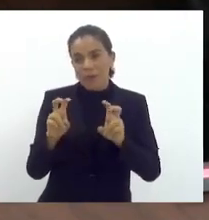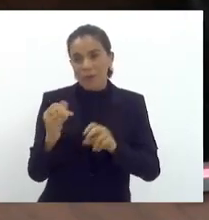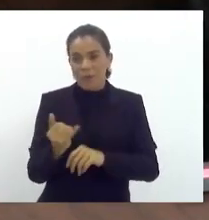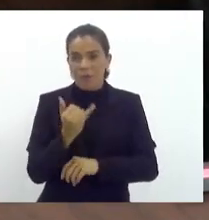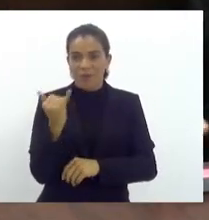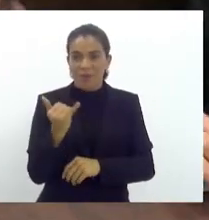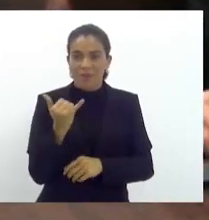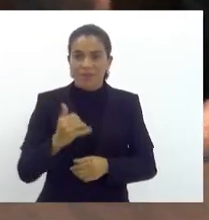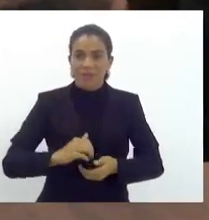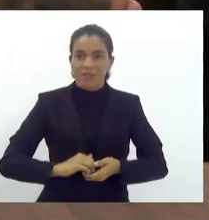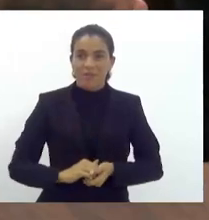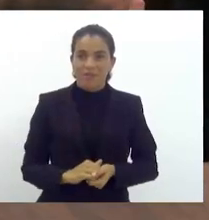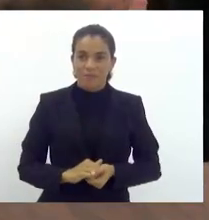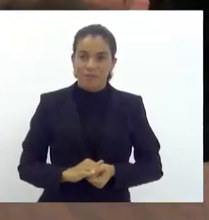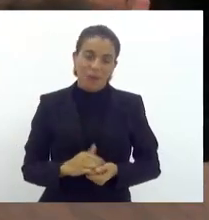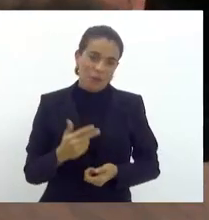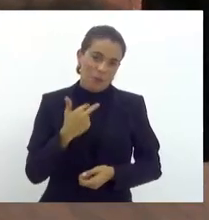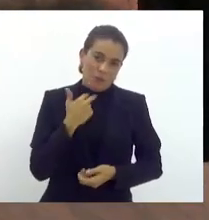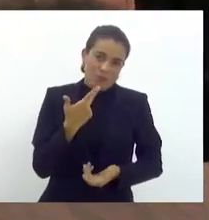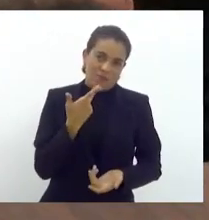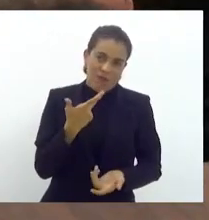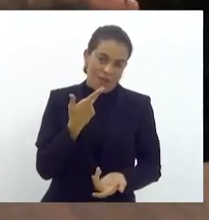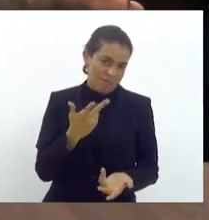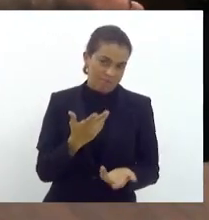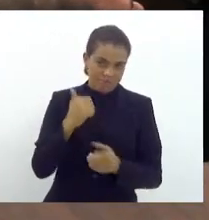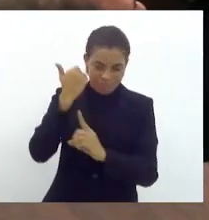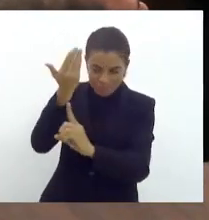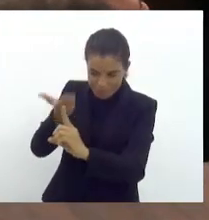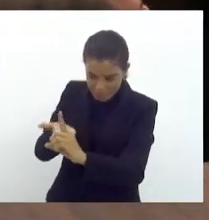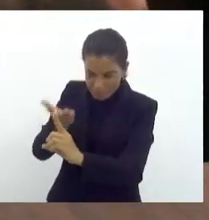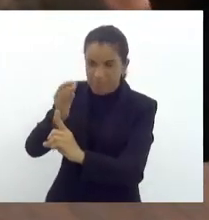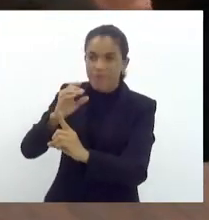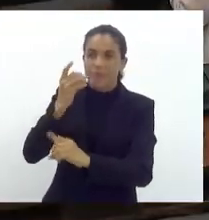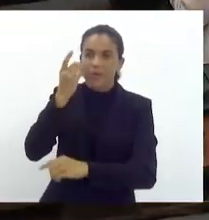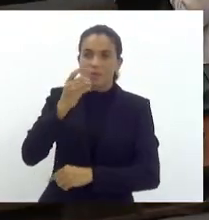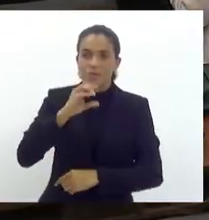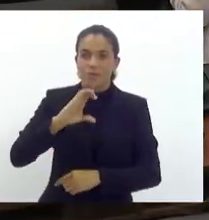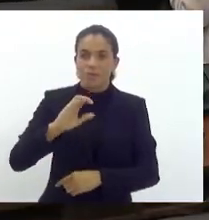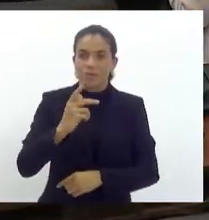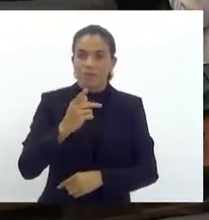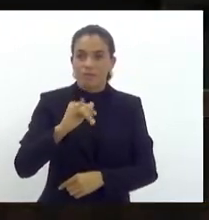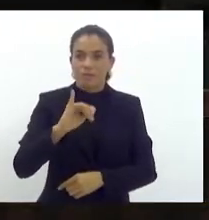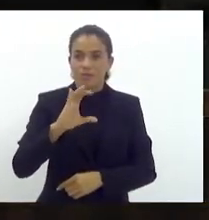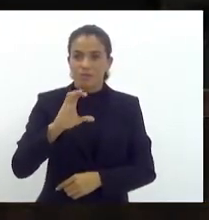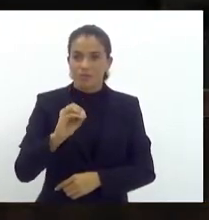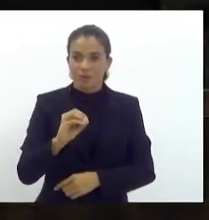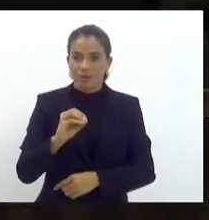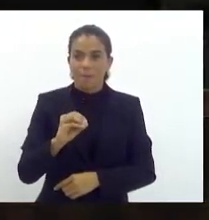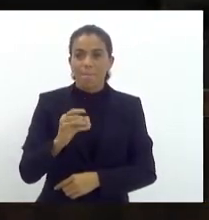para o desenvolvimento do estado não podia deixar de fazer a menção ao nosso querido Deputado Chico Machado Obrigado presidente